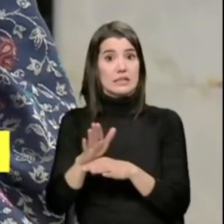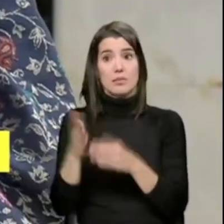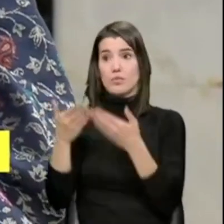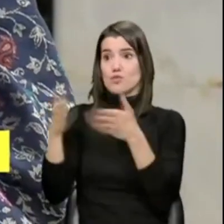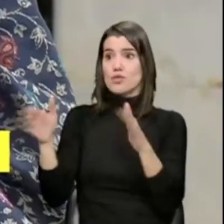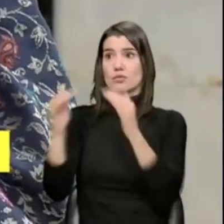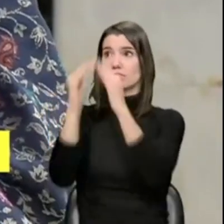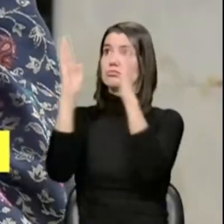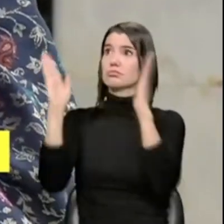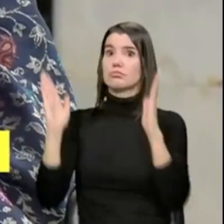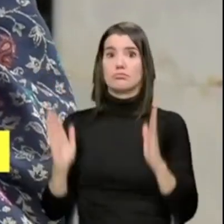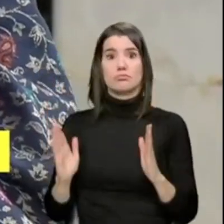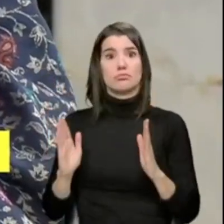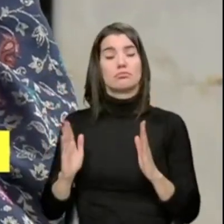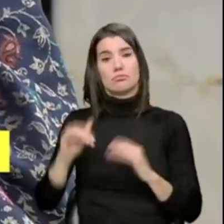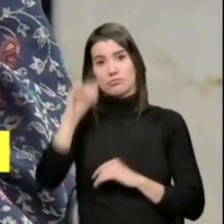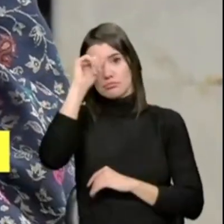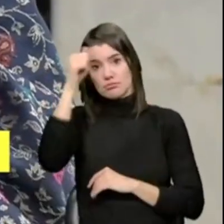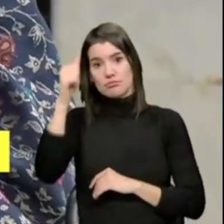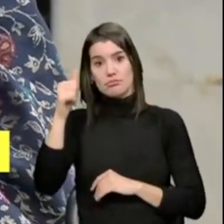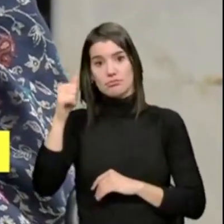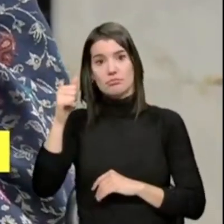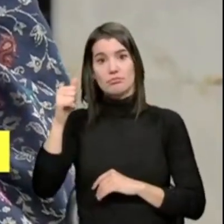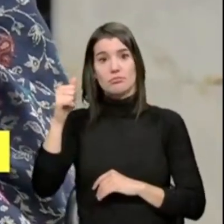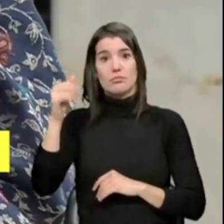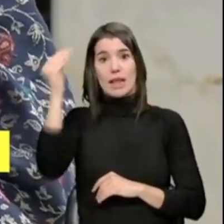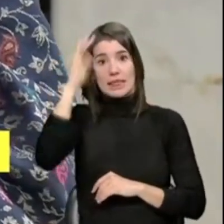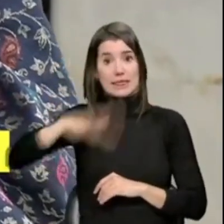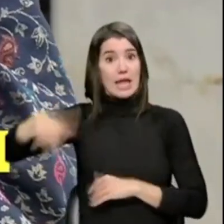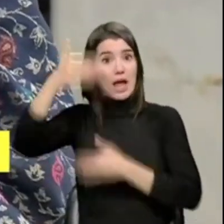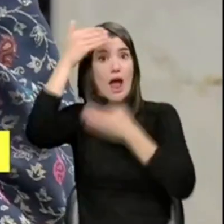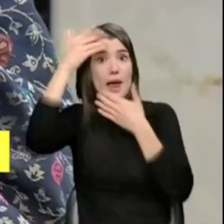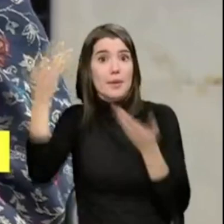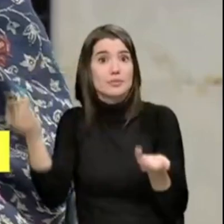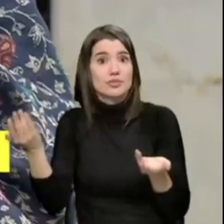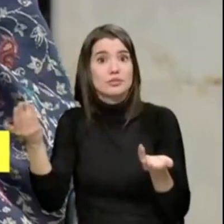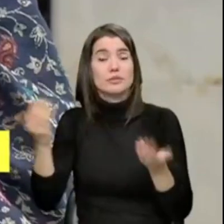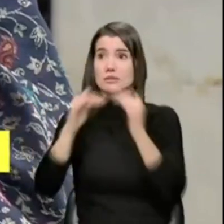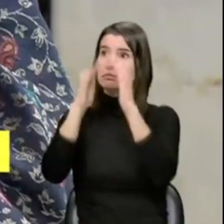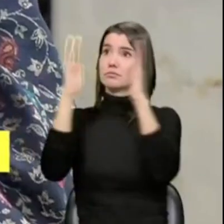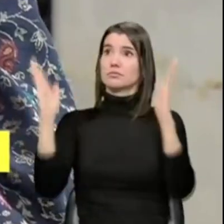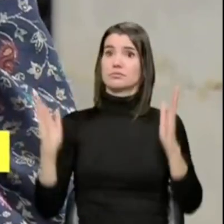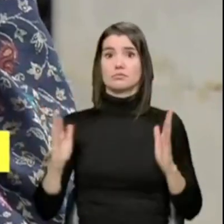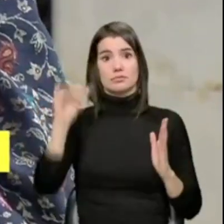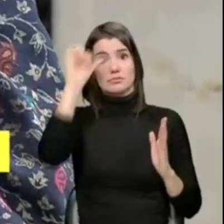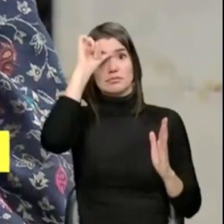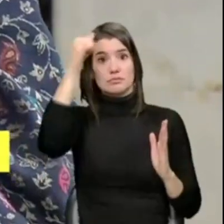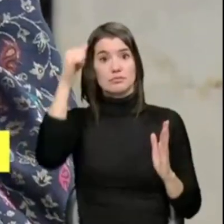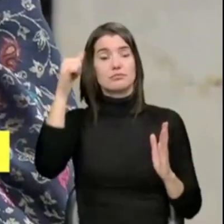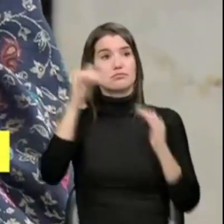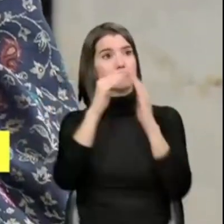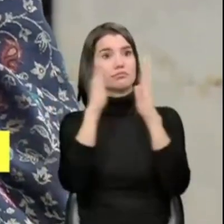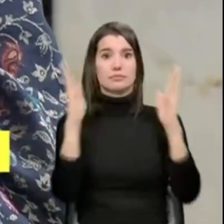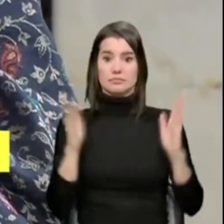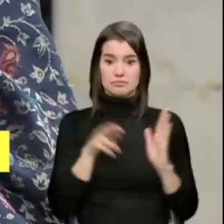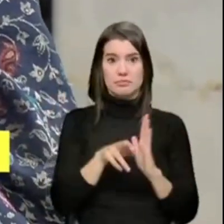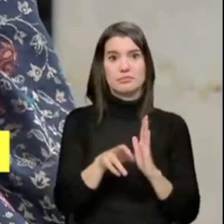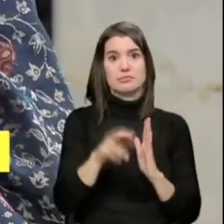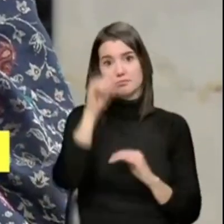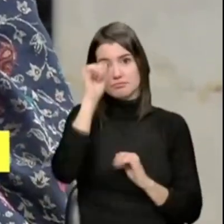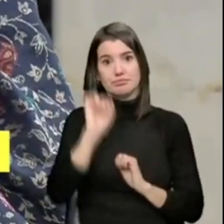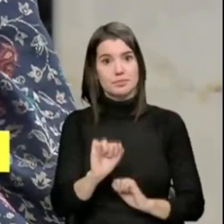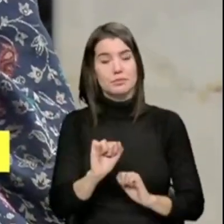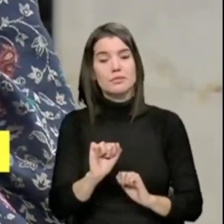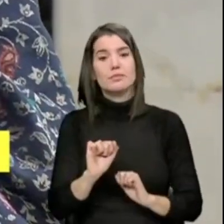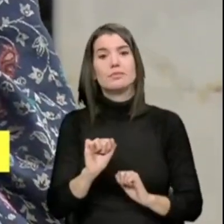Dhabi, um templo numas terras árabes, portanto, um templo hindu, em que todos os outros